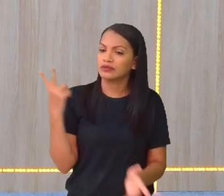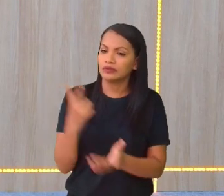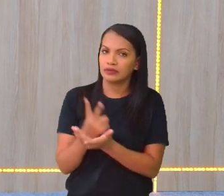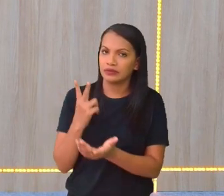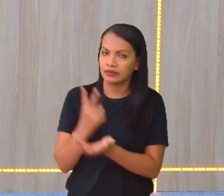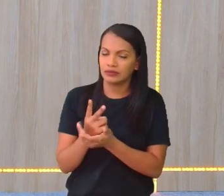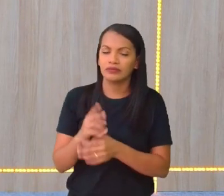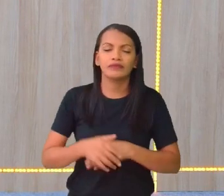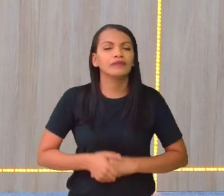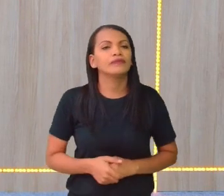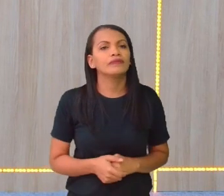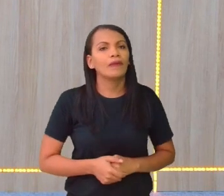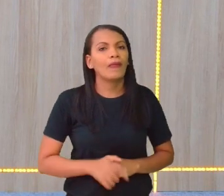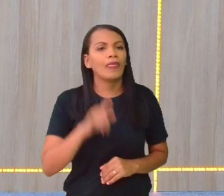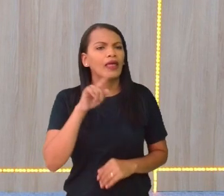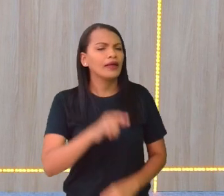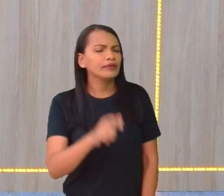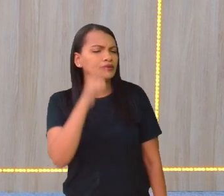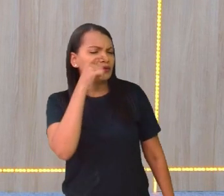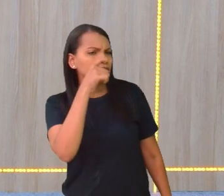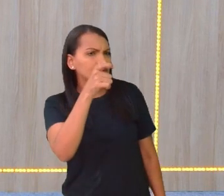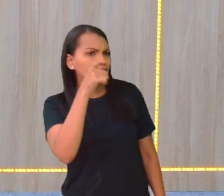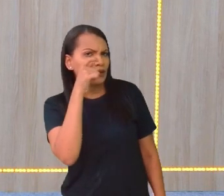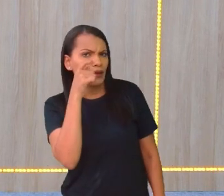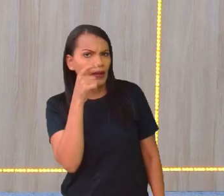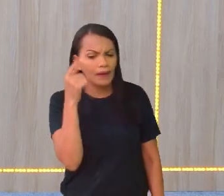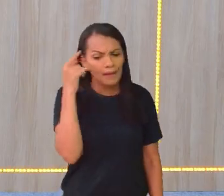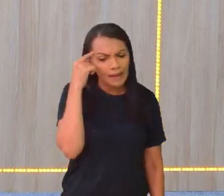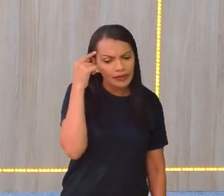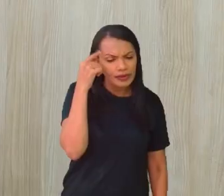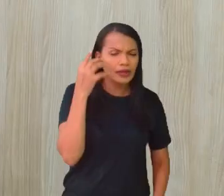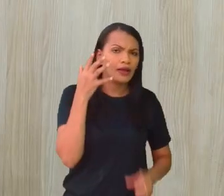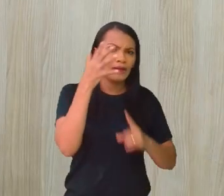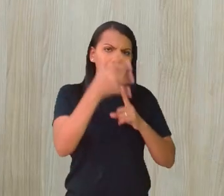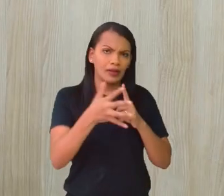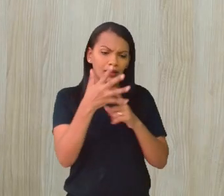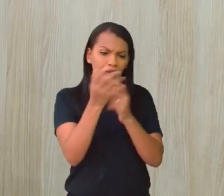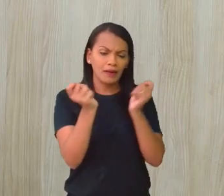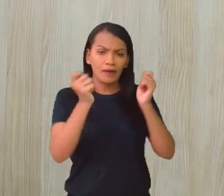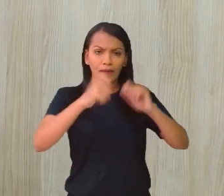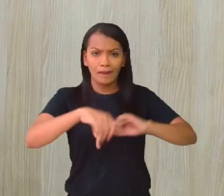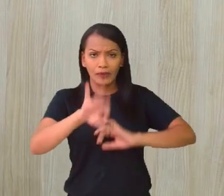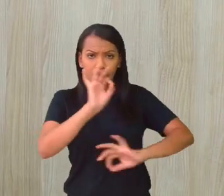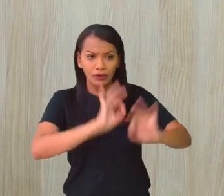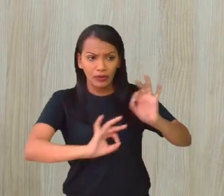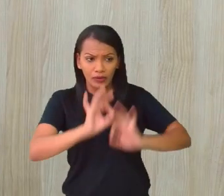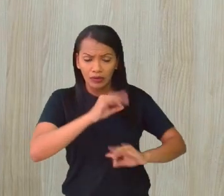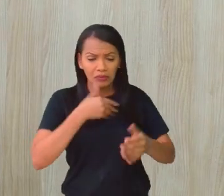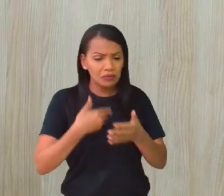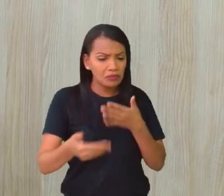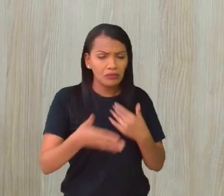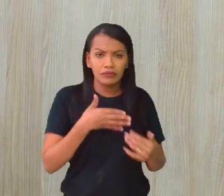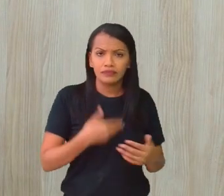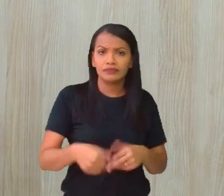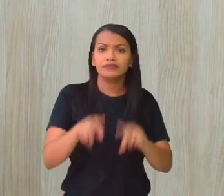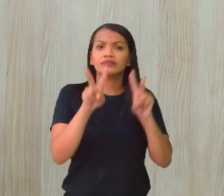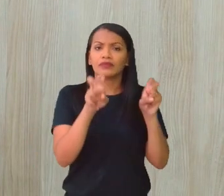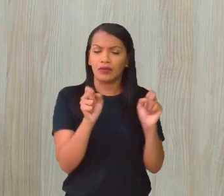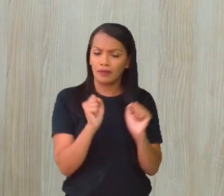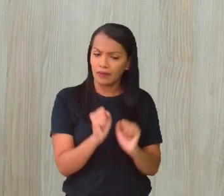E é interessante a gente pensar que as palestras elas podem se organizar em torno de qualquer tema. Sim. A gente pode